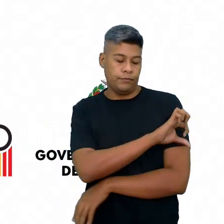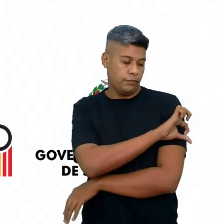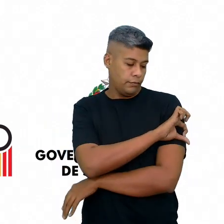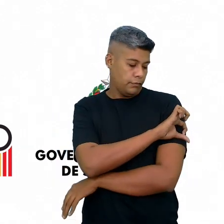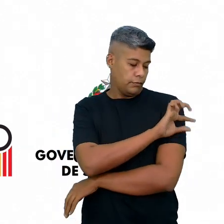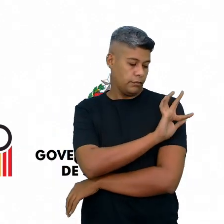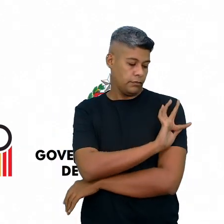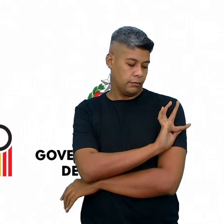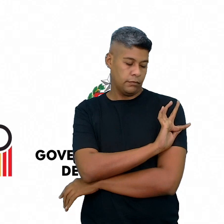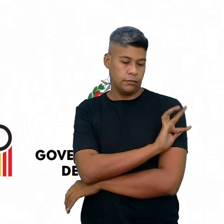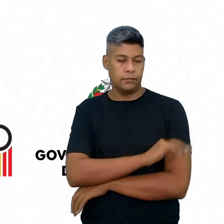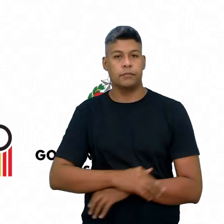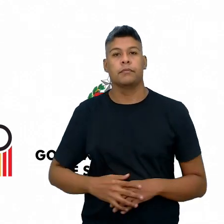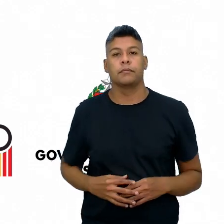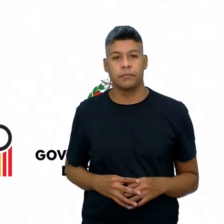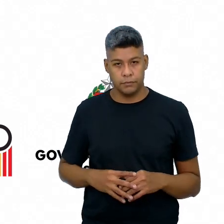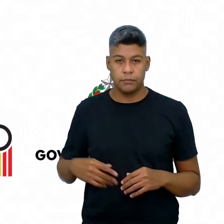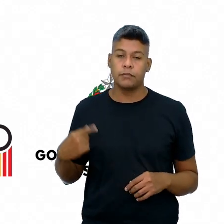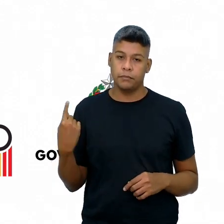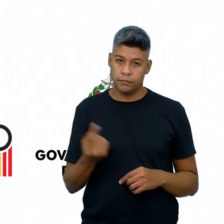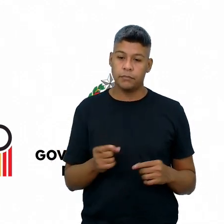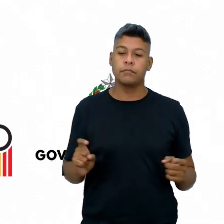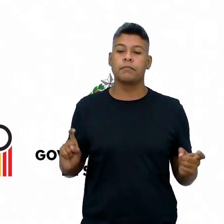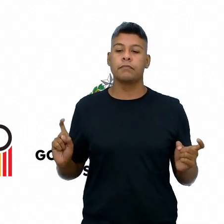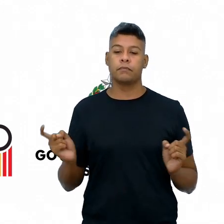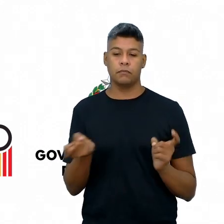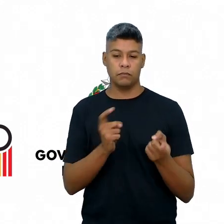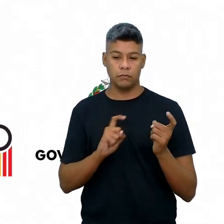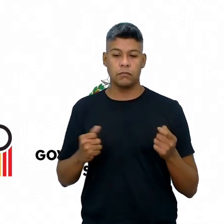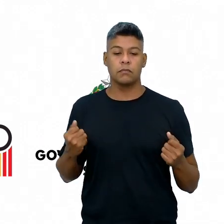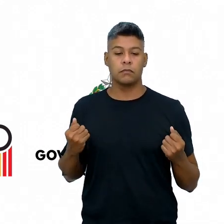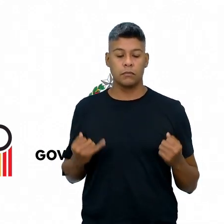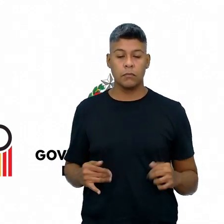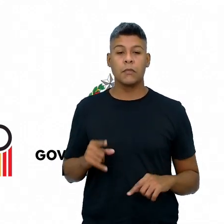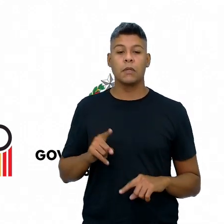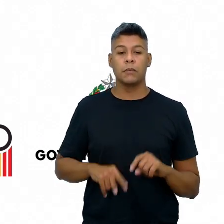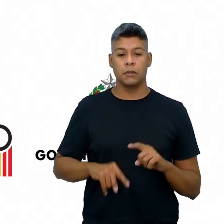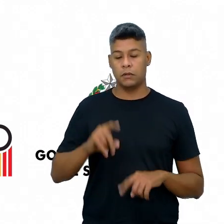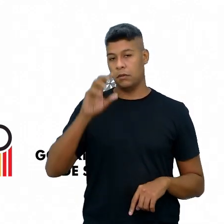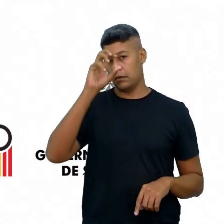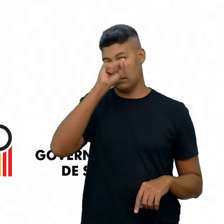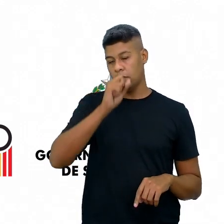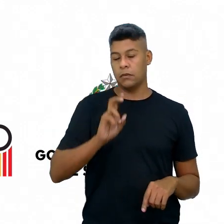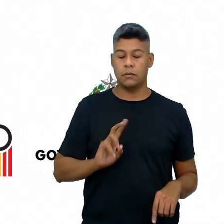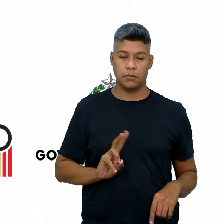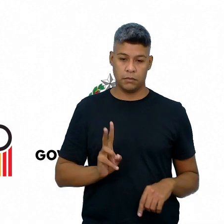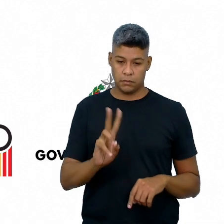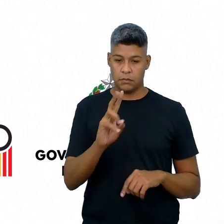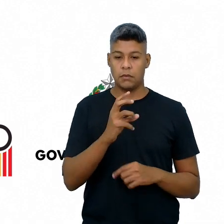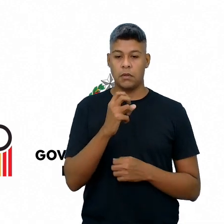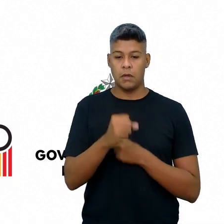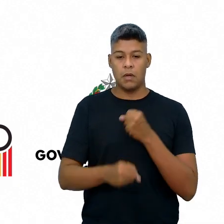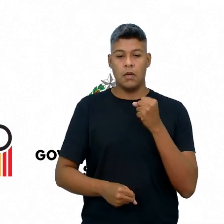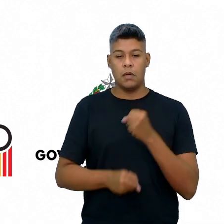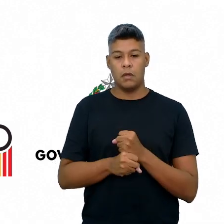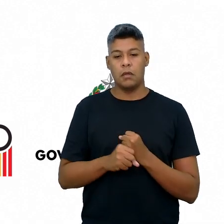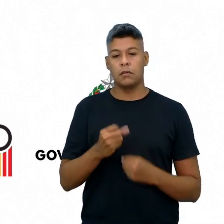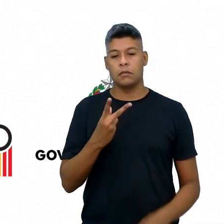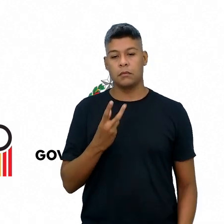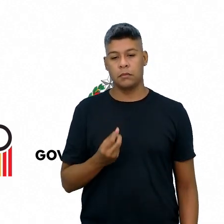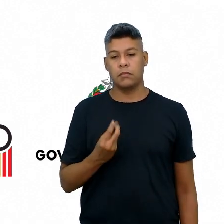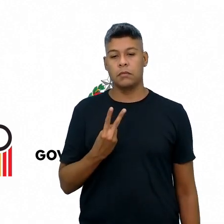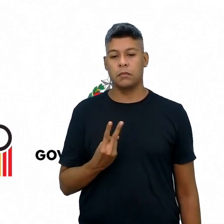do ensino fundamental. Nós vamos discutir, vamos abordar o material Aprender Sempre de 2022, a sequência